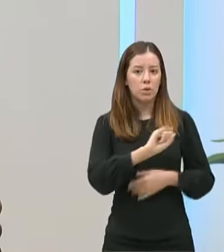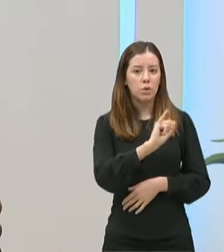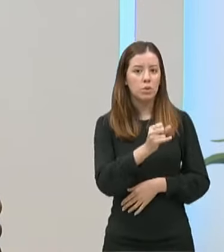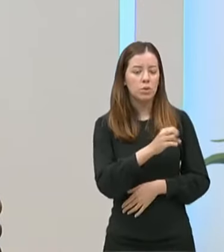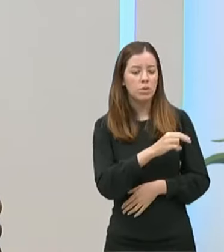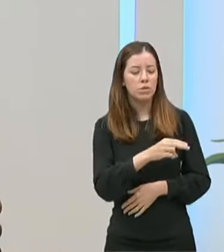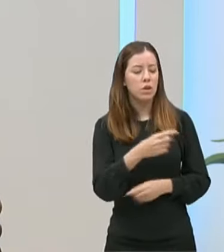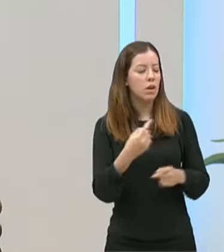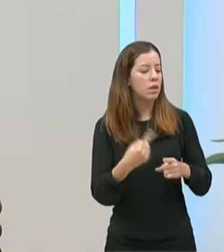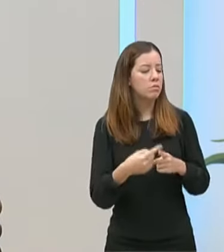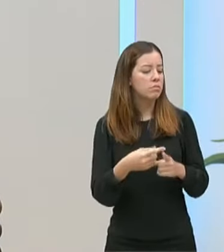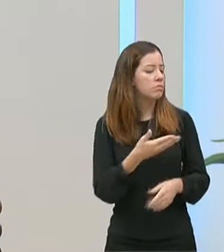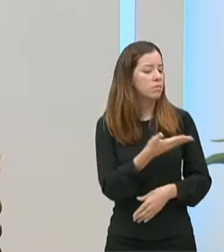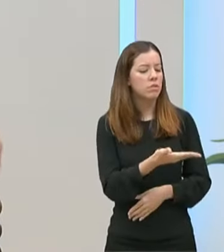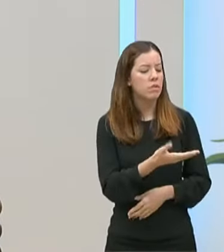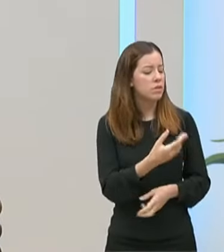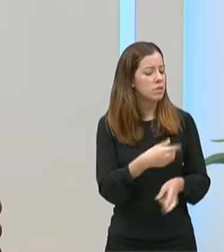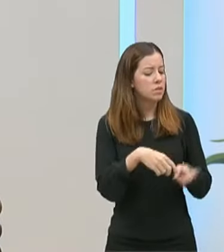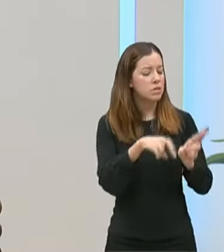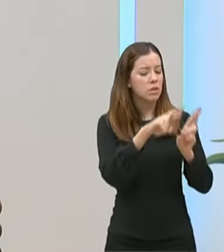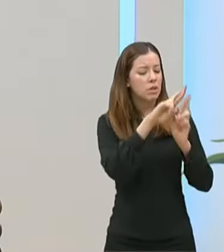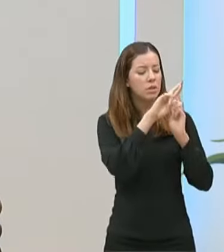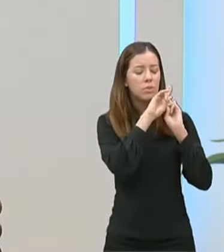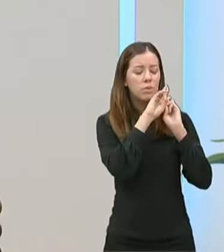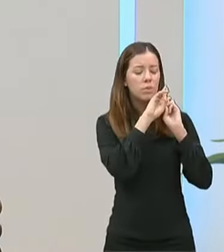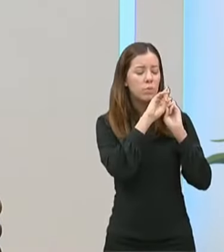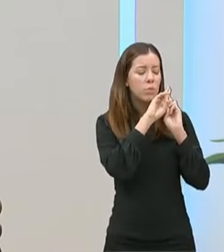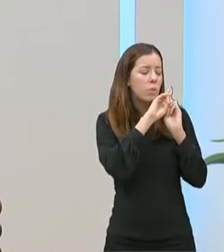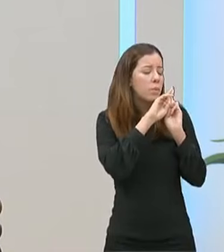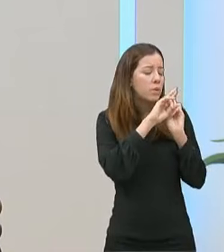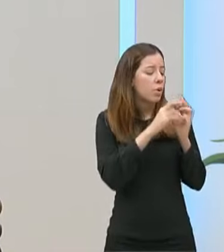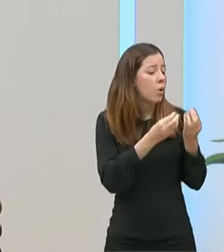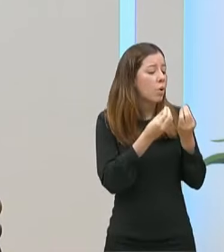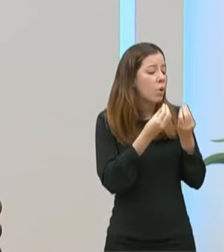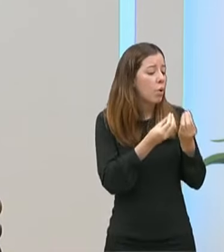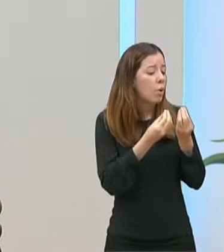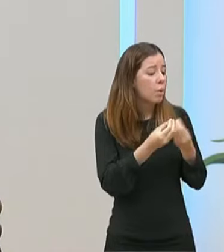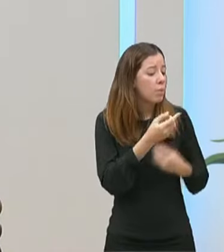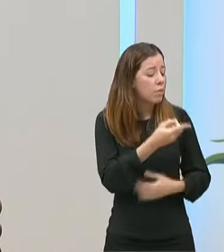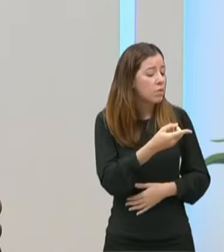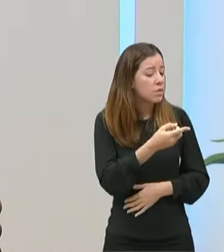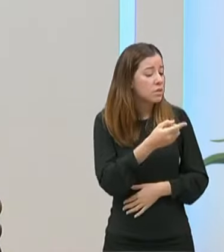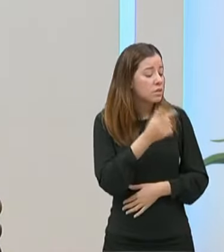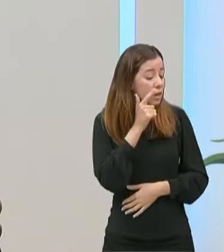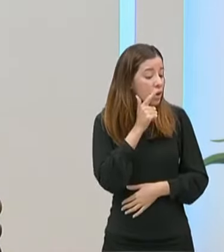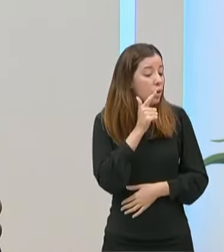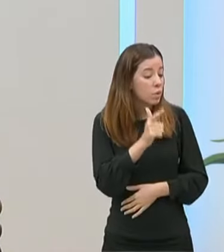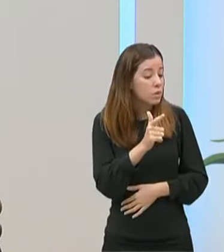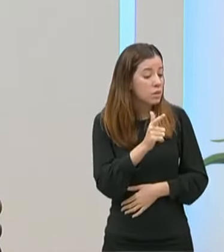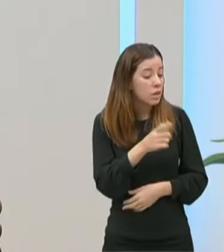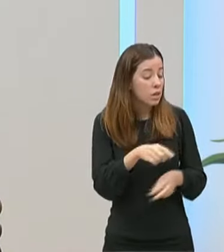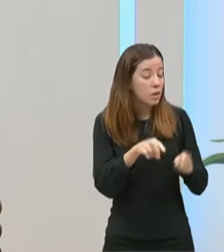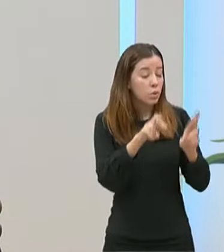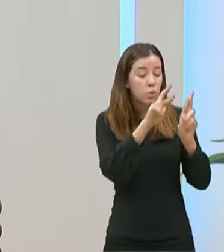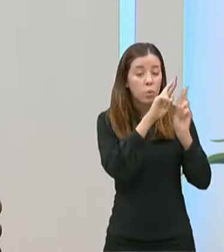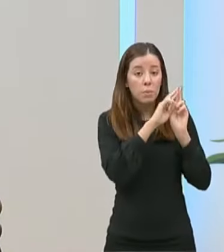versão, a pergunta é: como você consegue dormir?